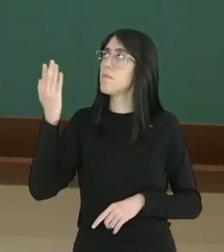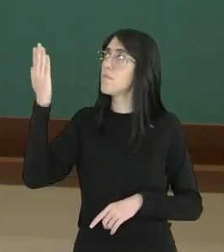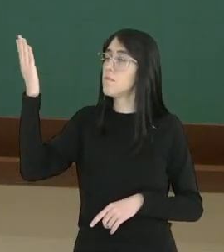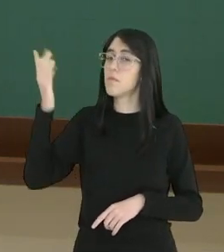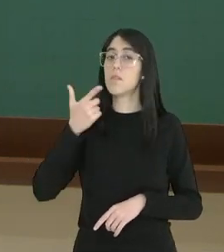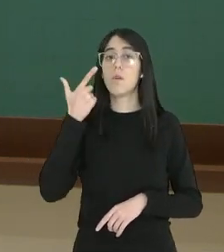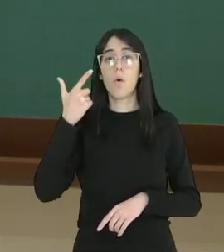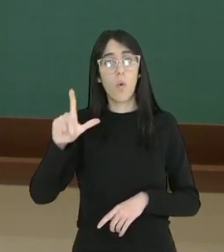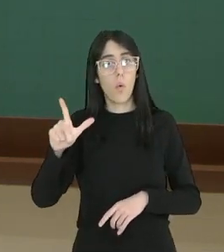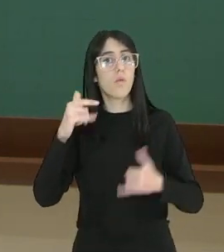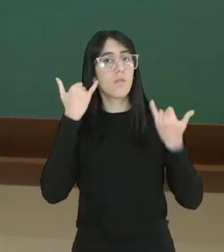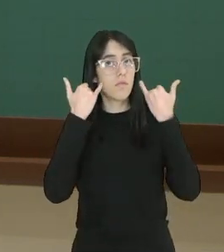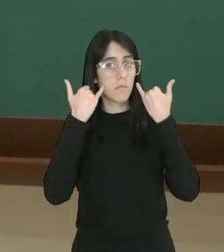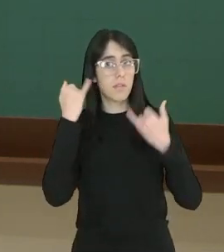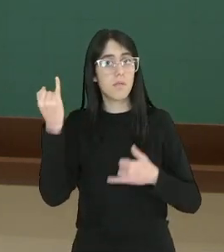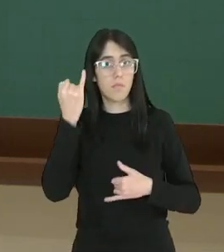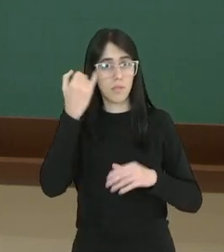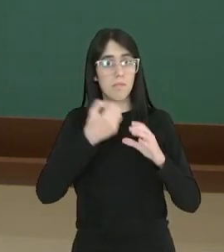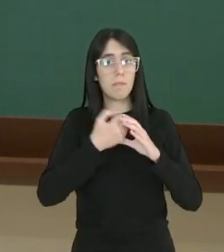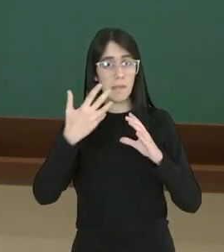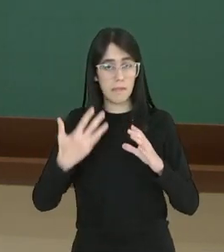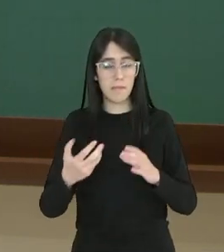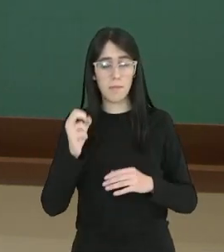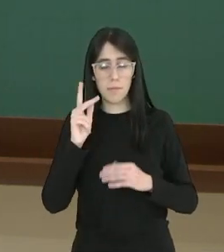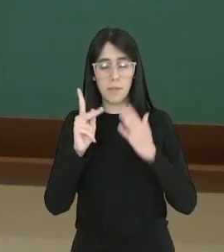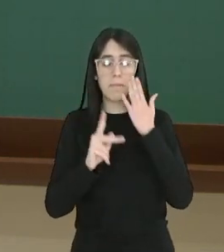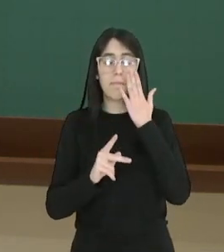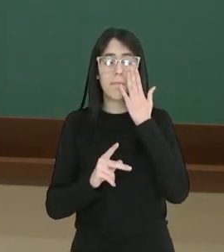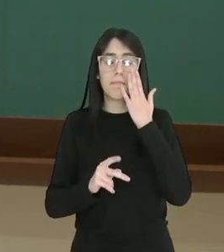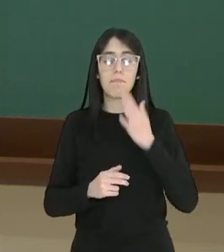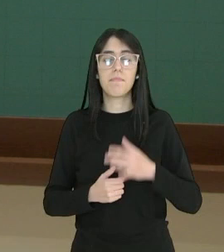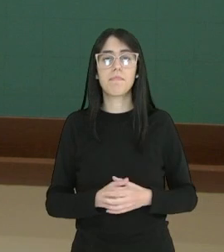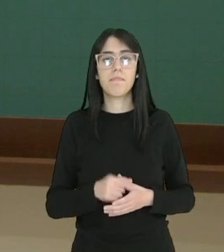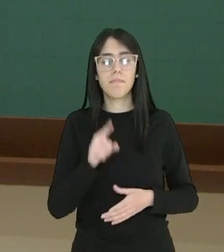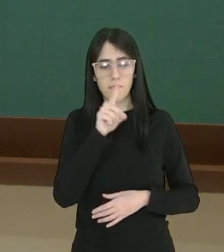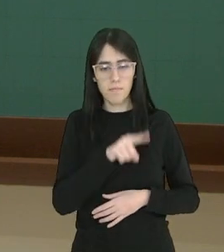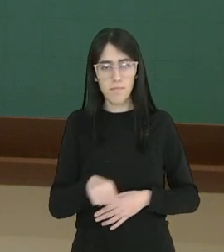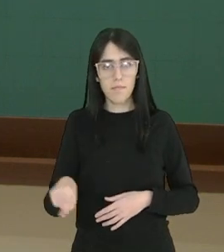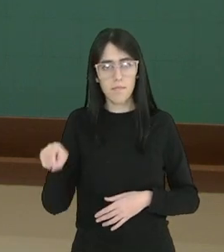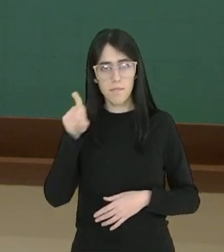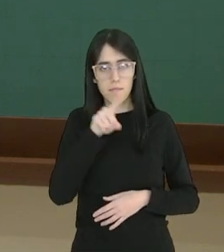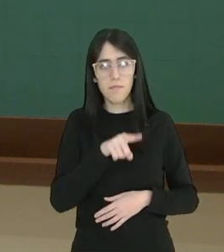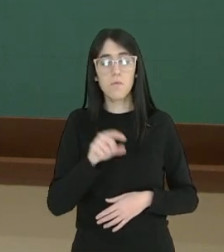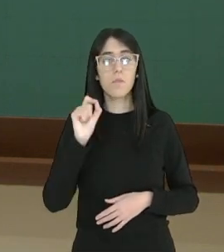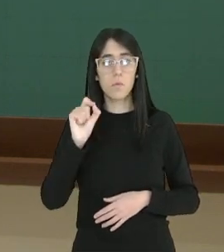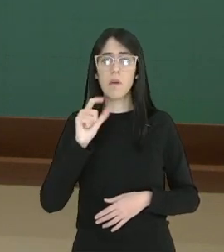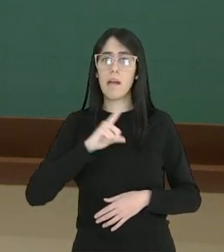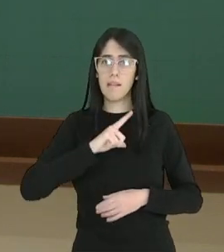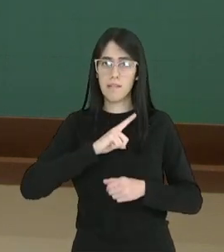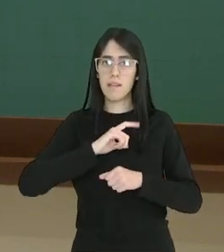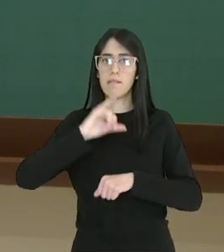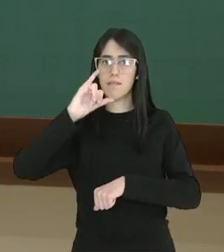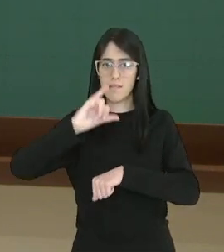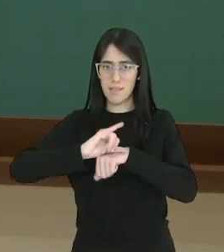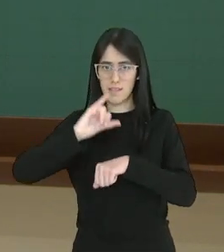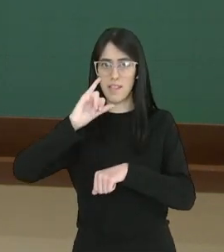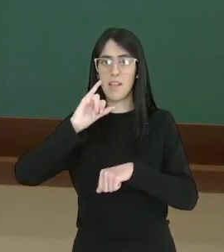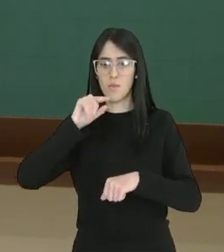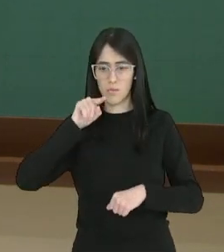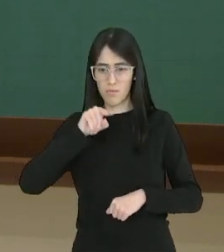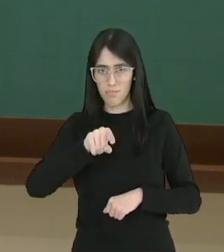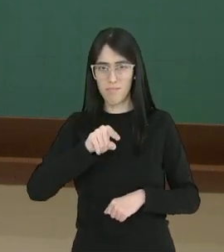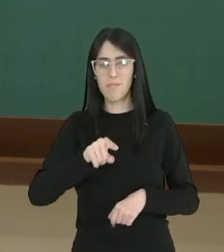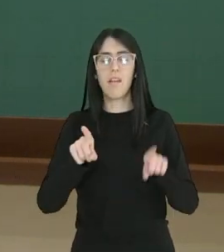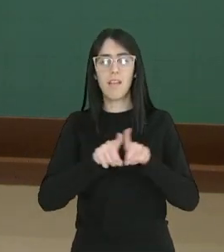outros elementos, tá? E em uma circunferência, além do centro e do raio, nós